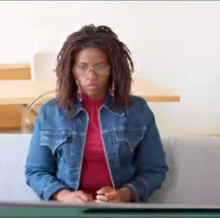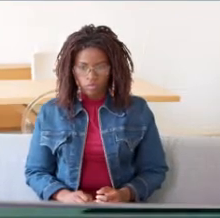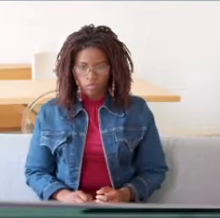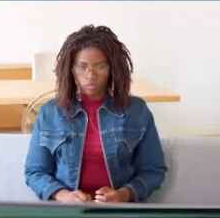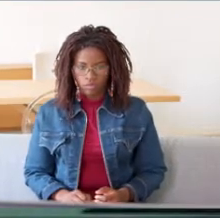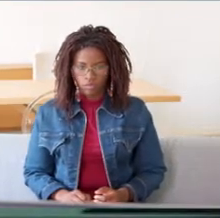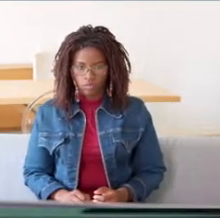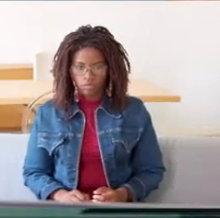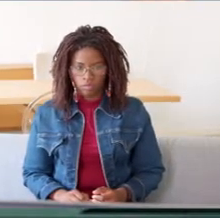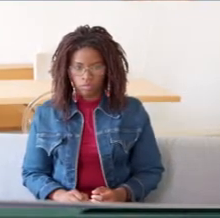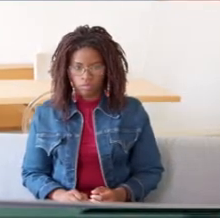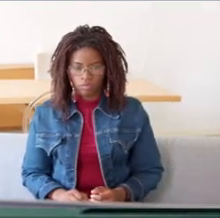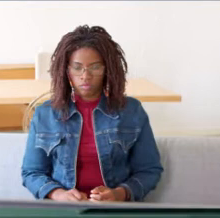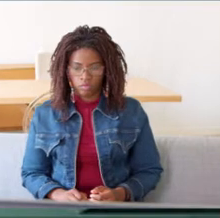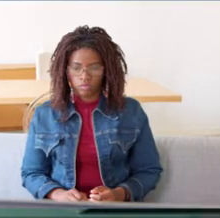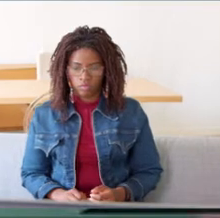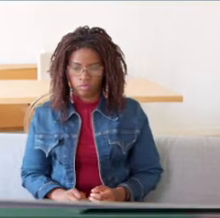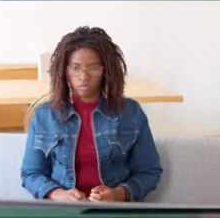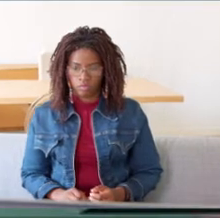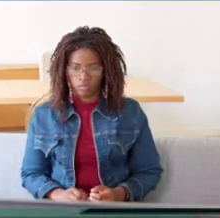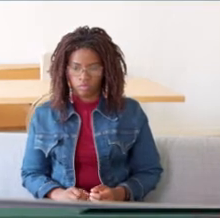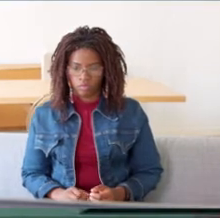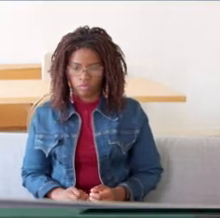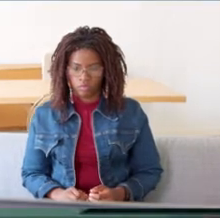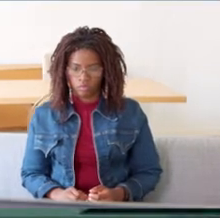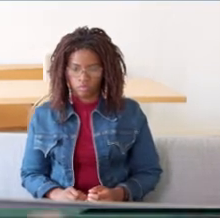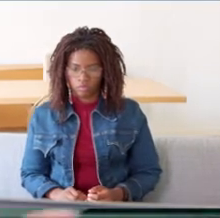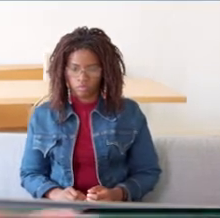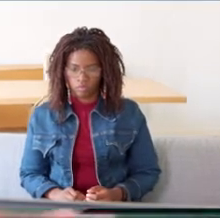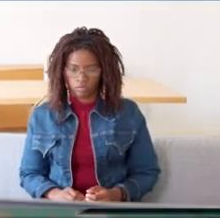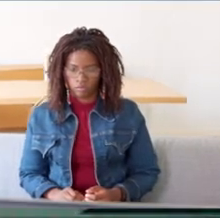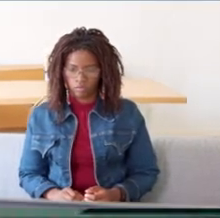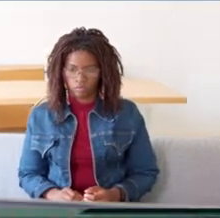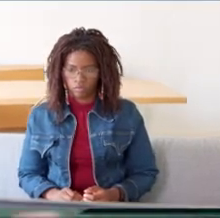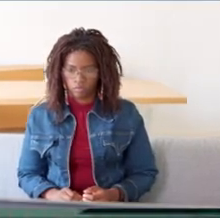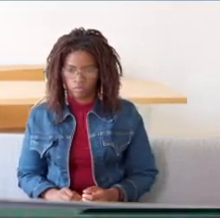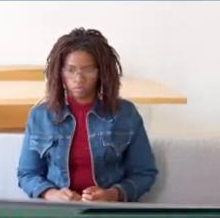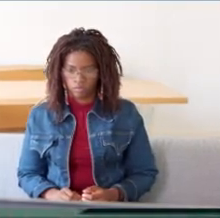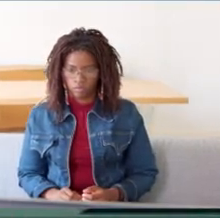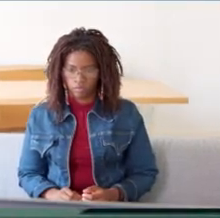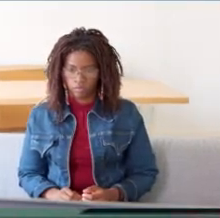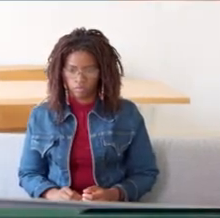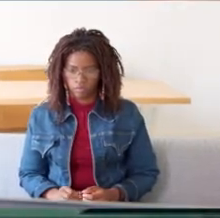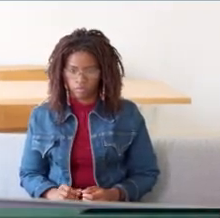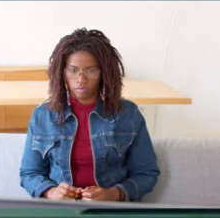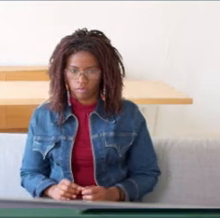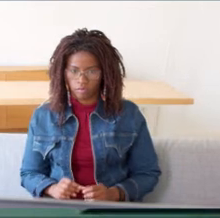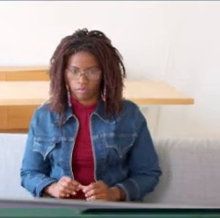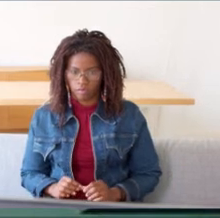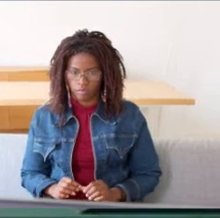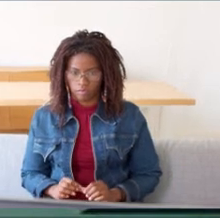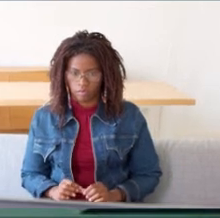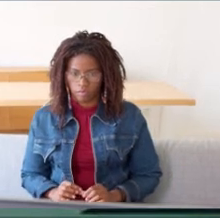coletiva e fala a Arão dominamos o jogo o time teve posse de bola e profundidade Bom